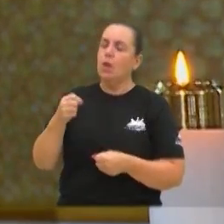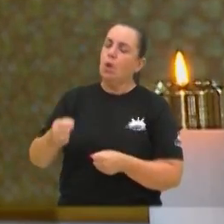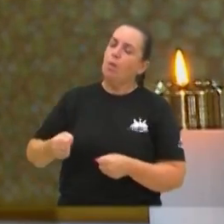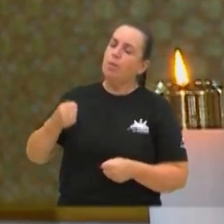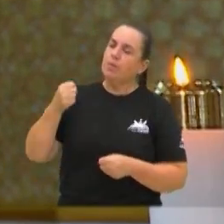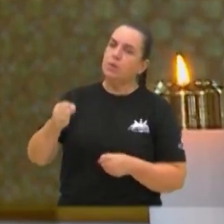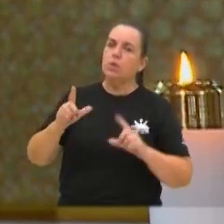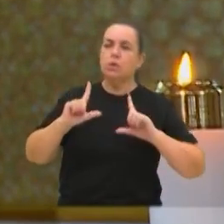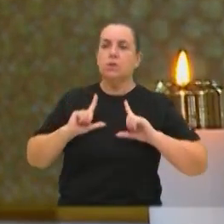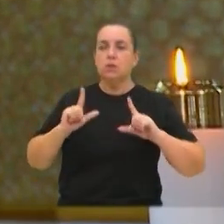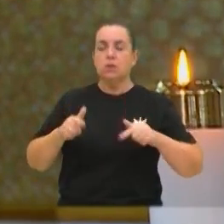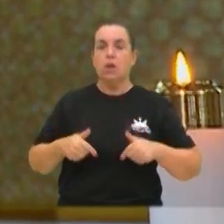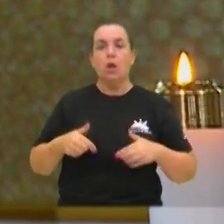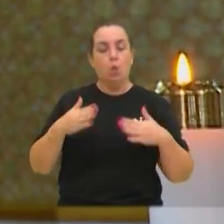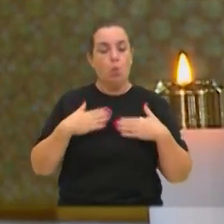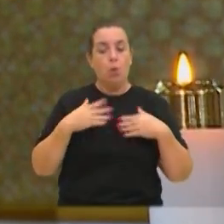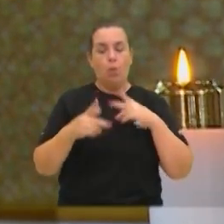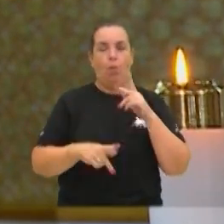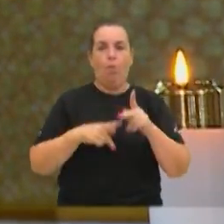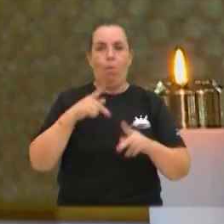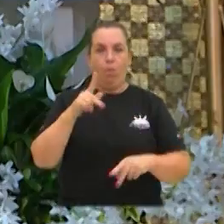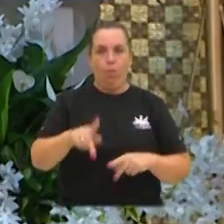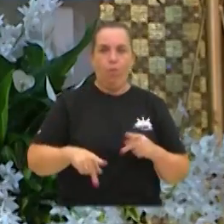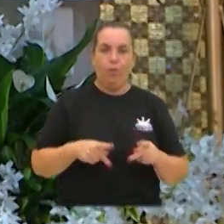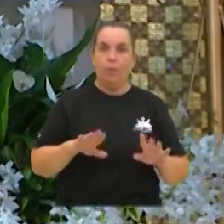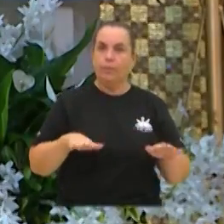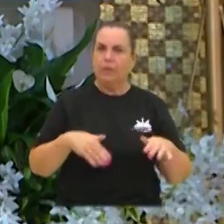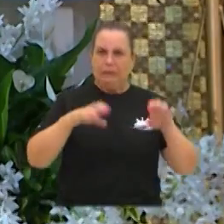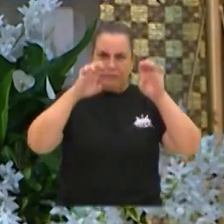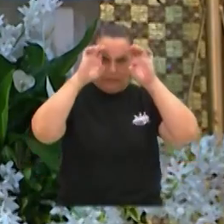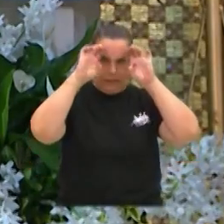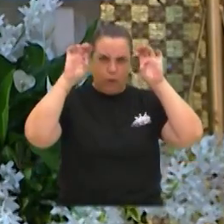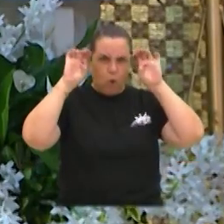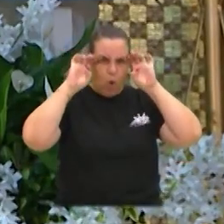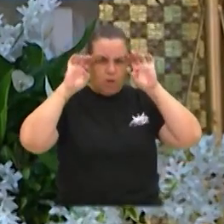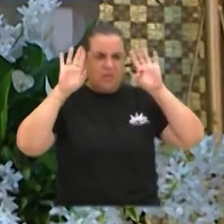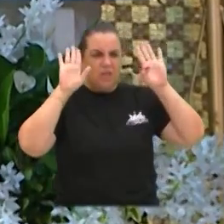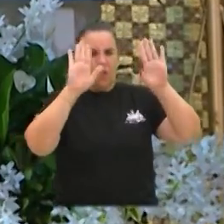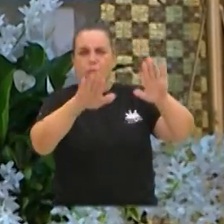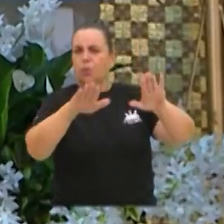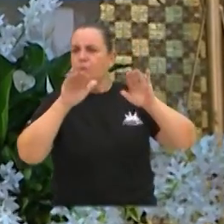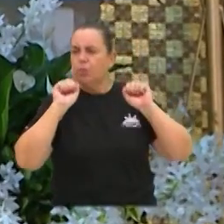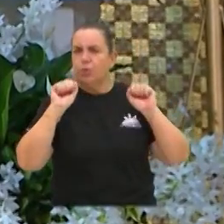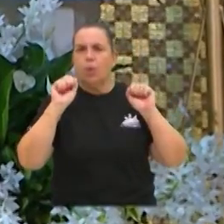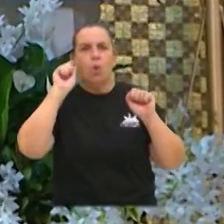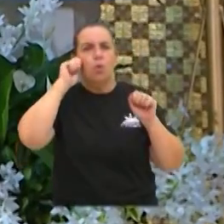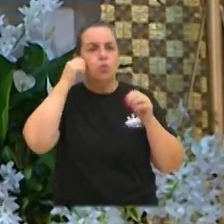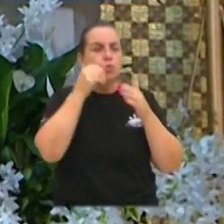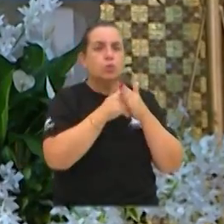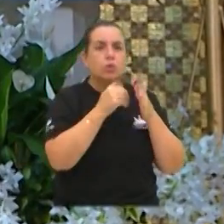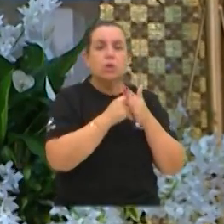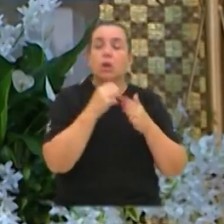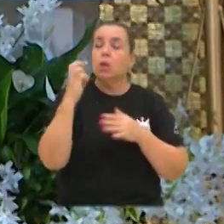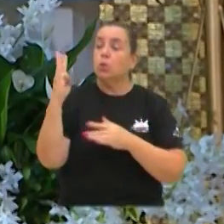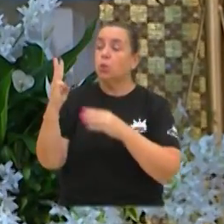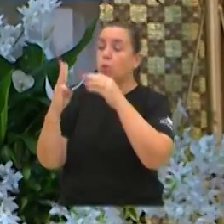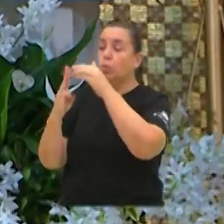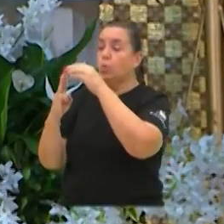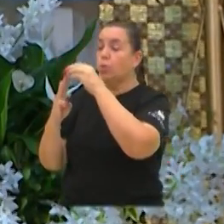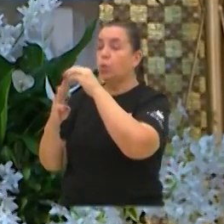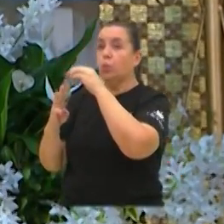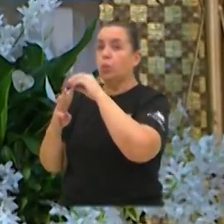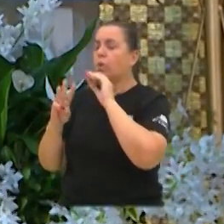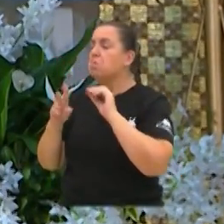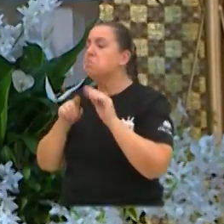de Israel, o meu povo. Então Herodes chamou em segredo os magos e procurou saber deles